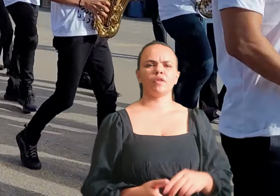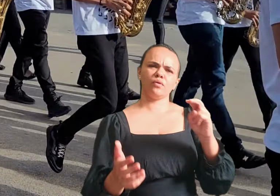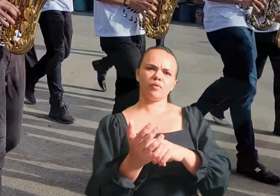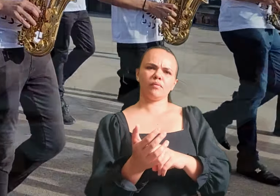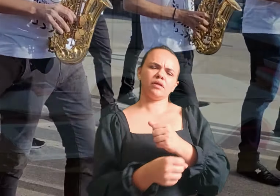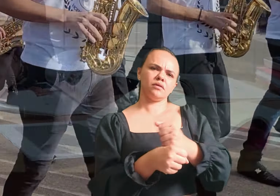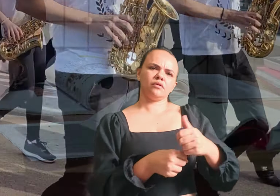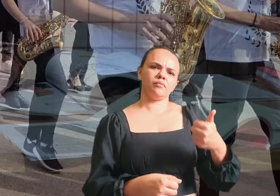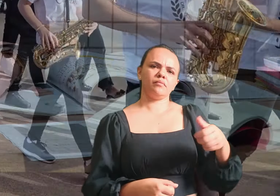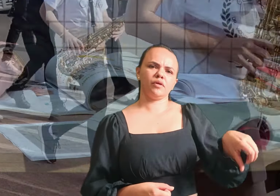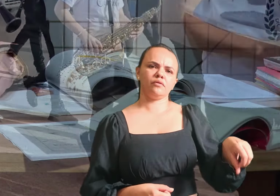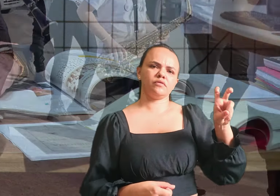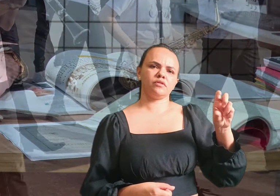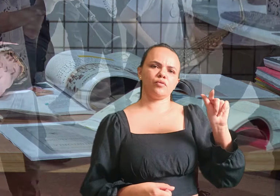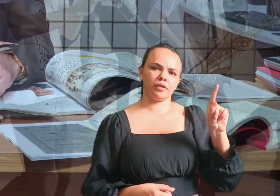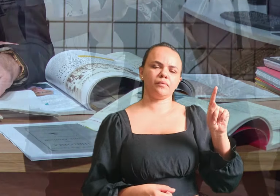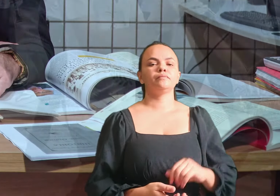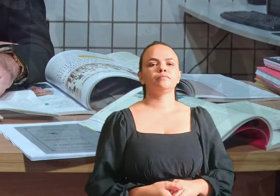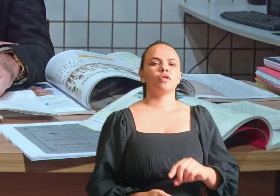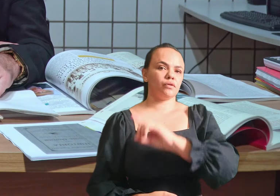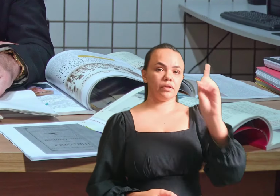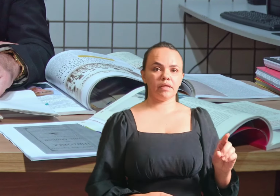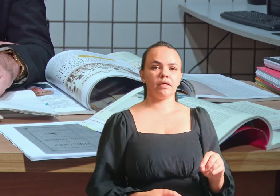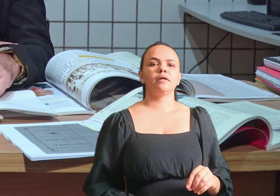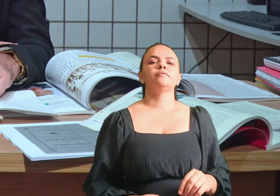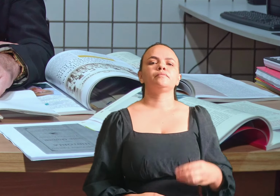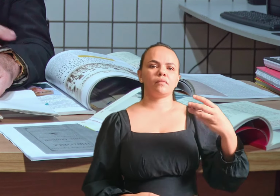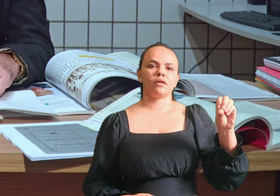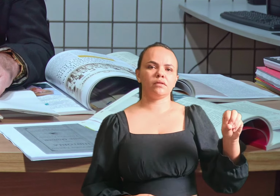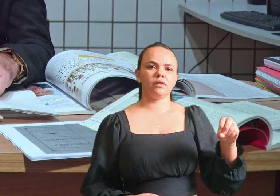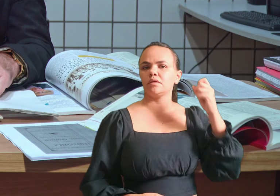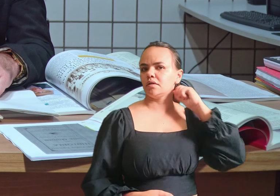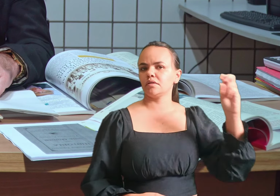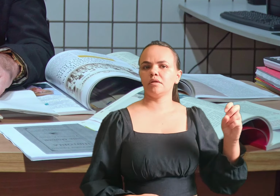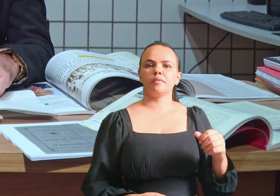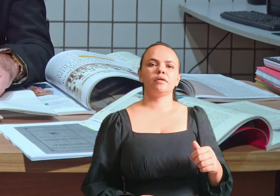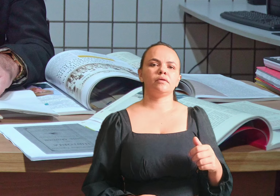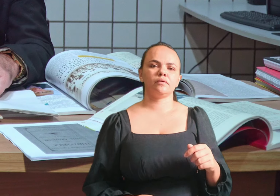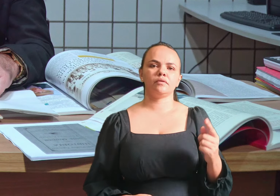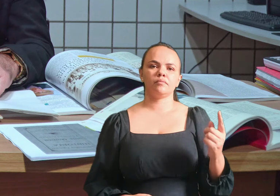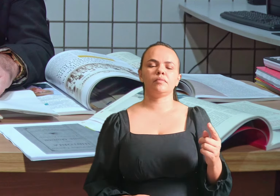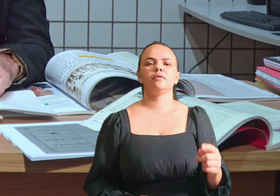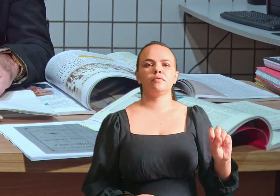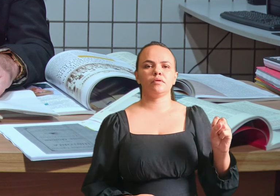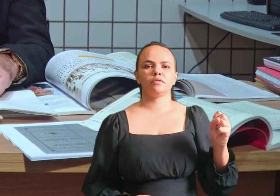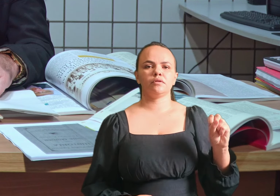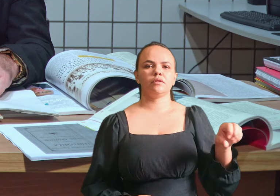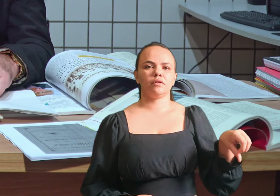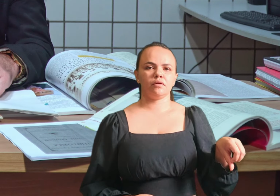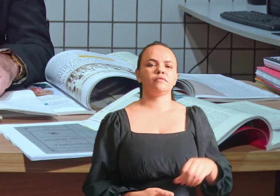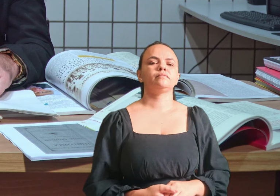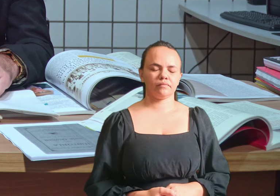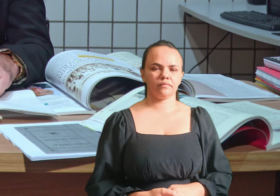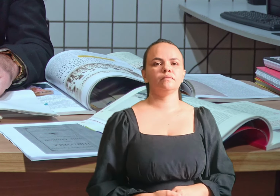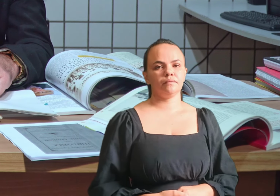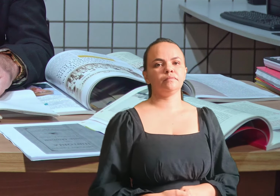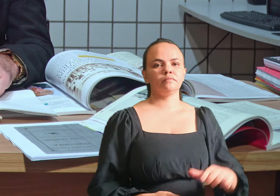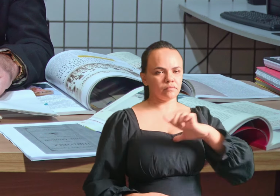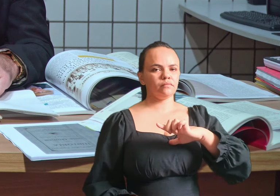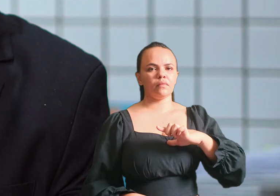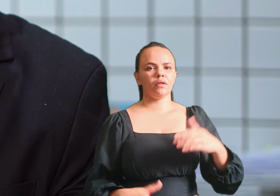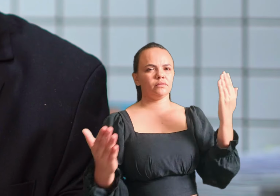1951 no dia 30 de Abril de 1889 então registro